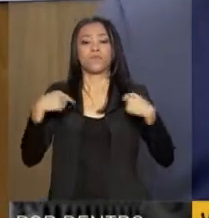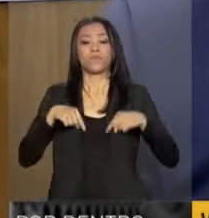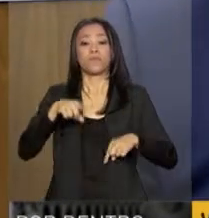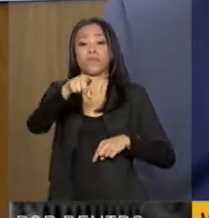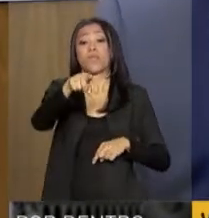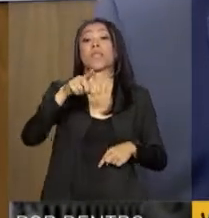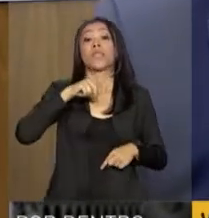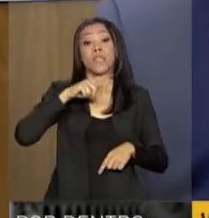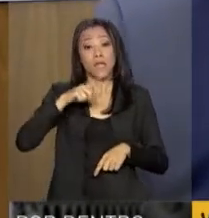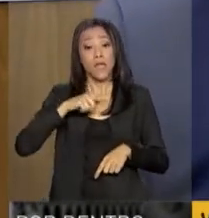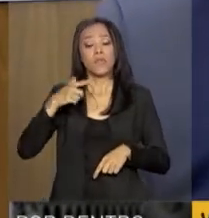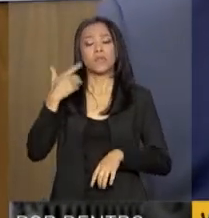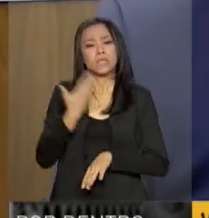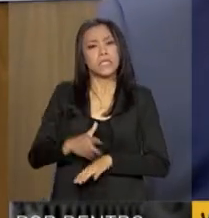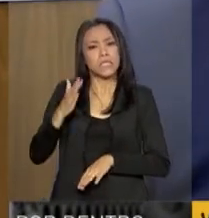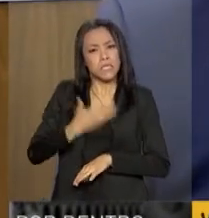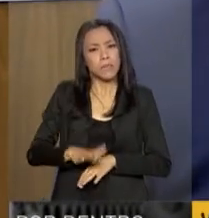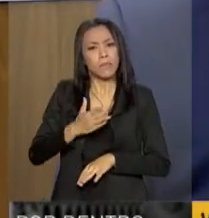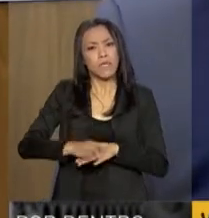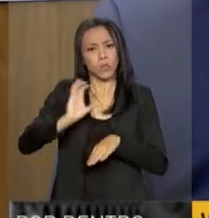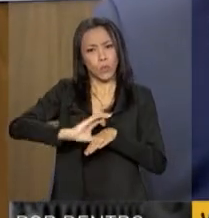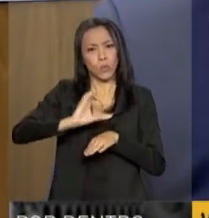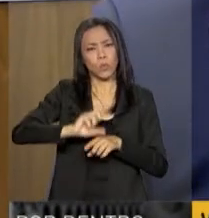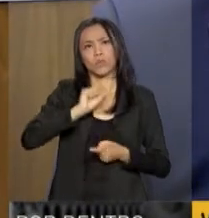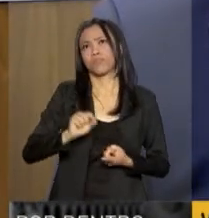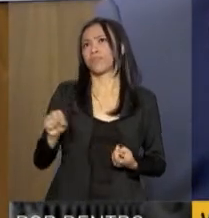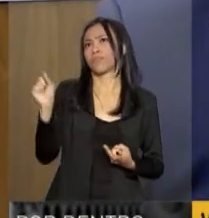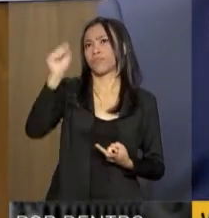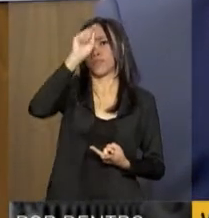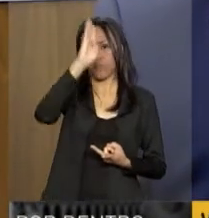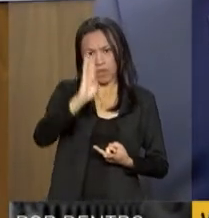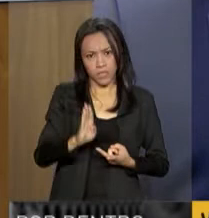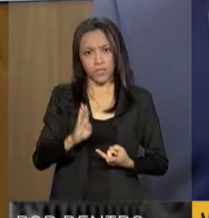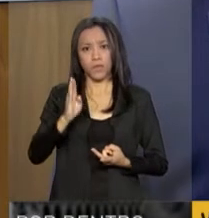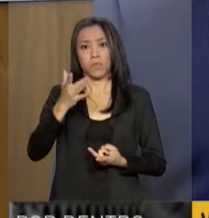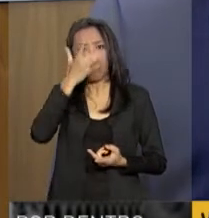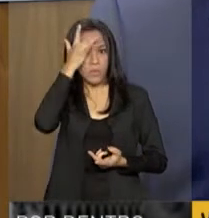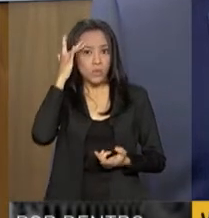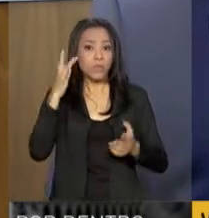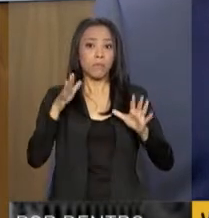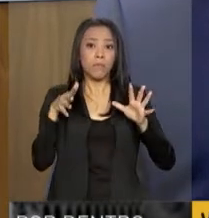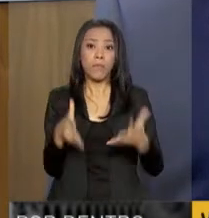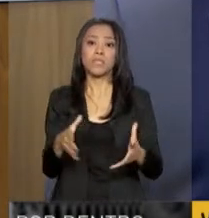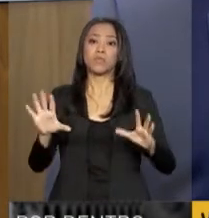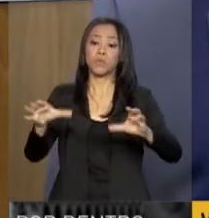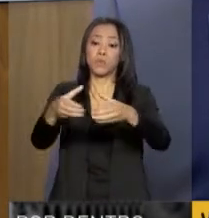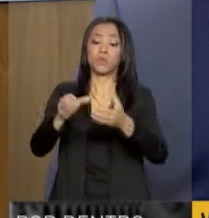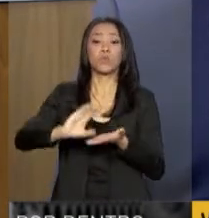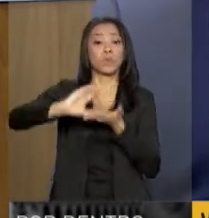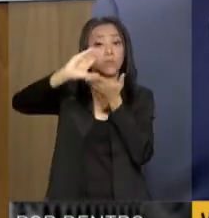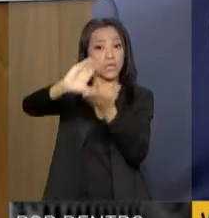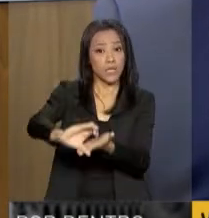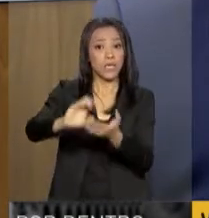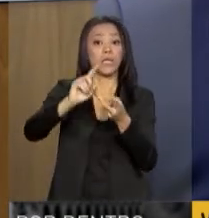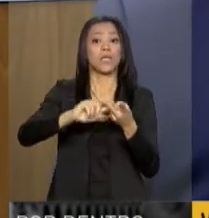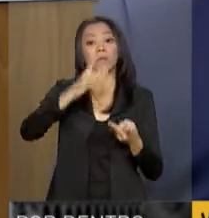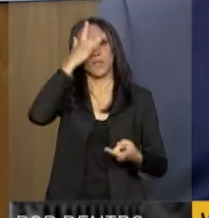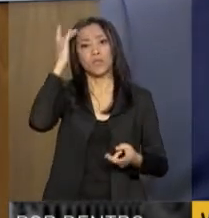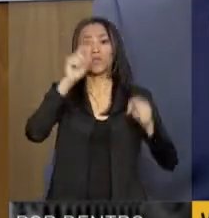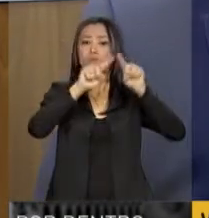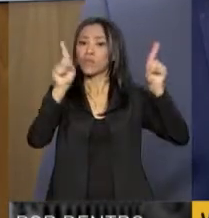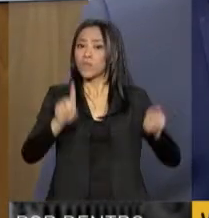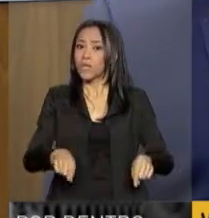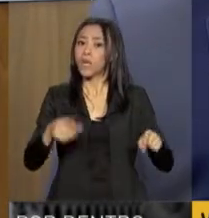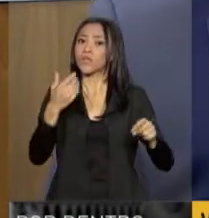pelo país não tanto para conselheiros curto pra funcionários públicos de prefeituras do governo